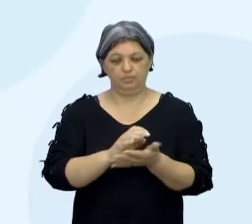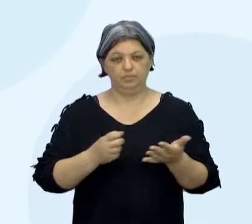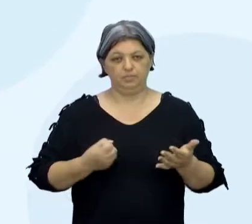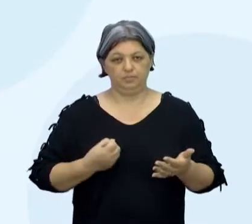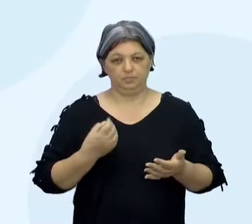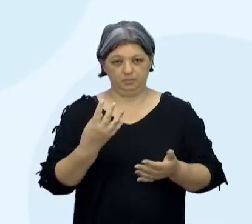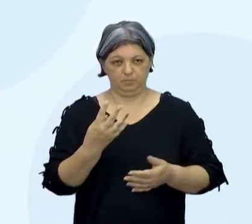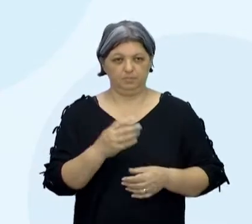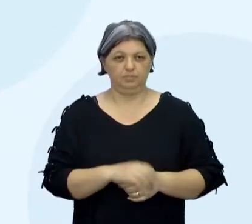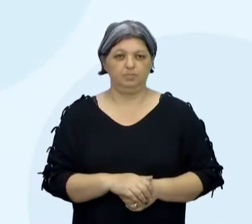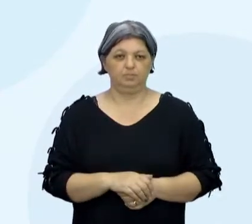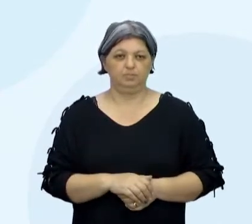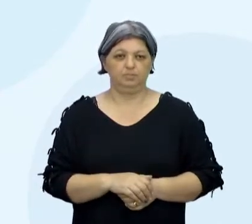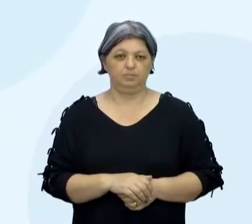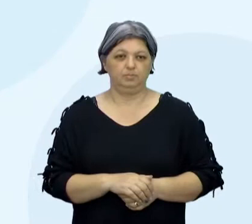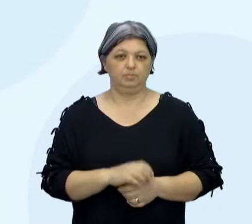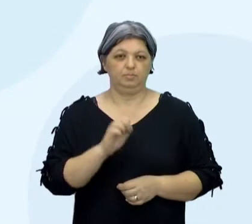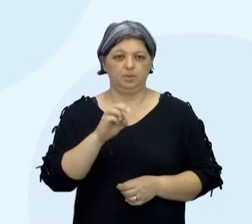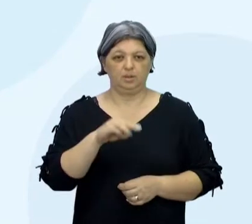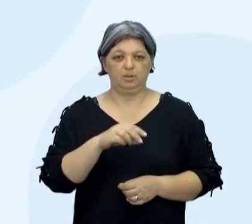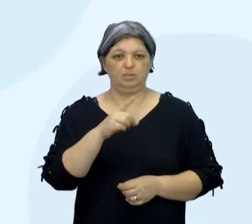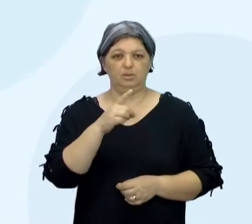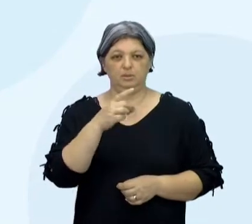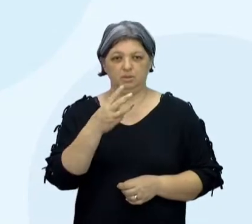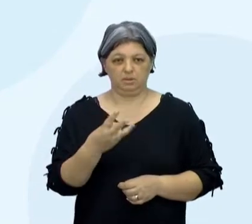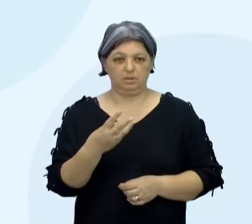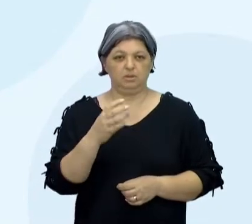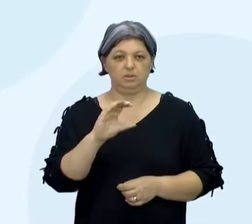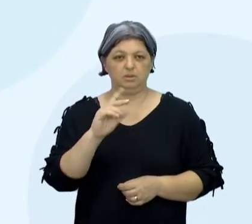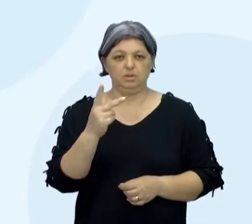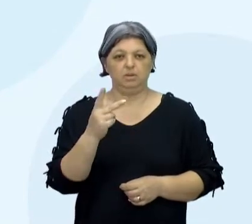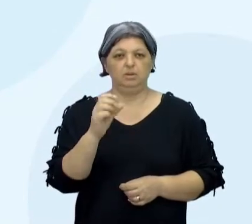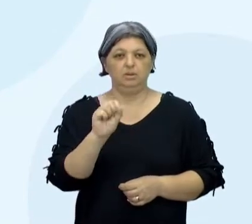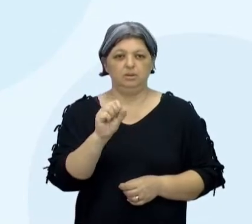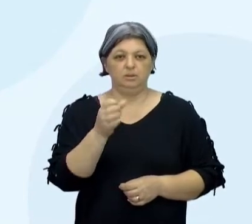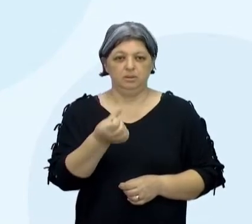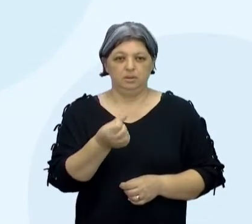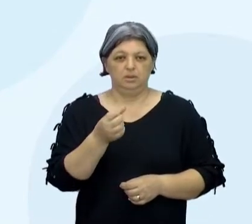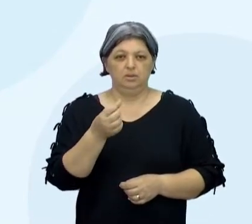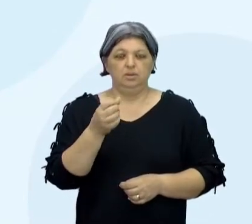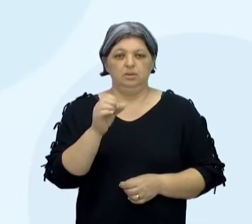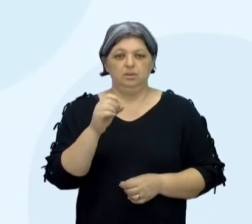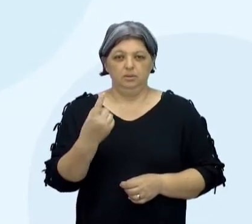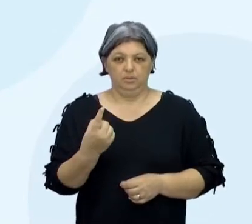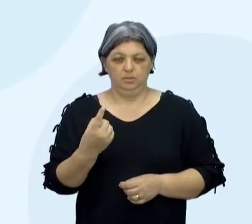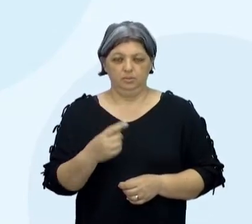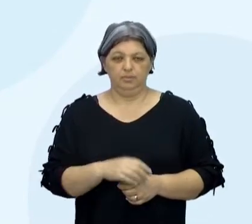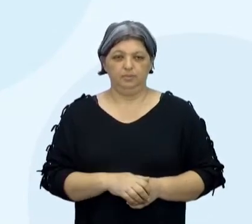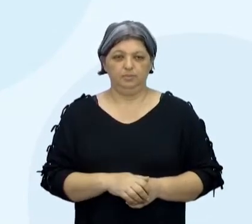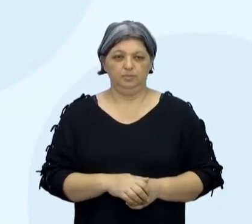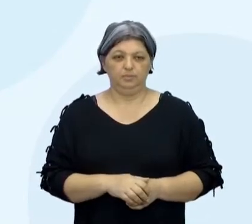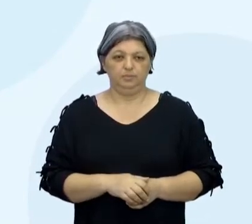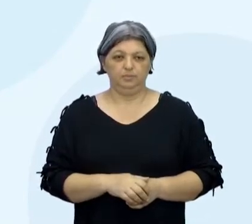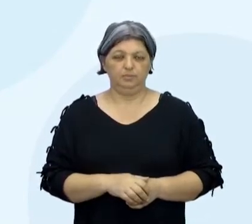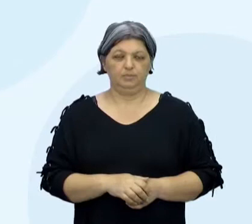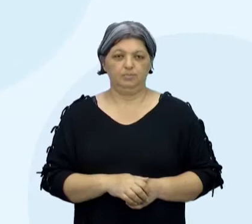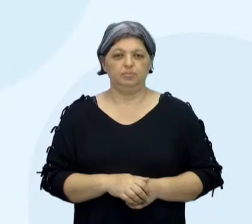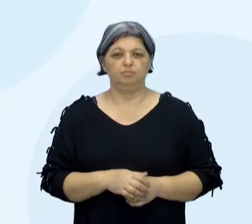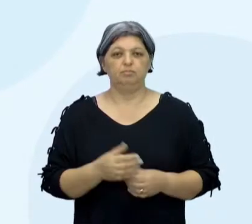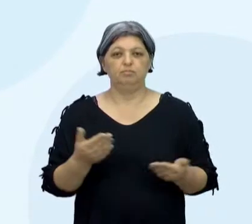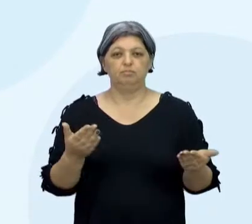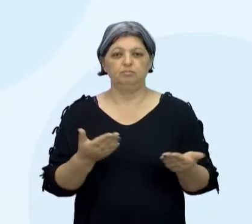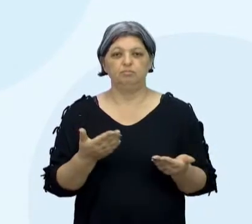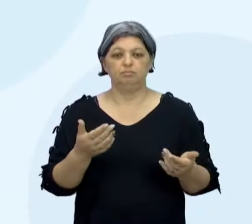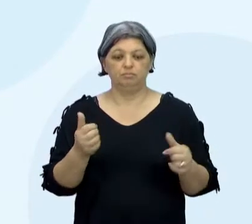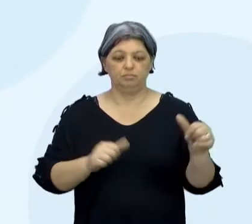é essa habilidade A M 13 chs 6001 aonde a gente vai aí